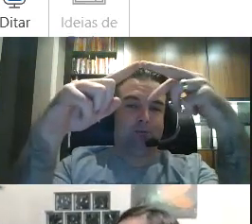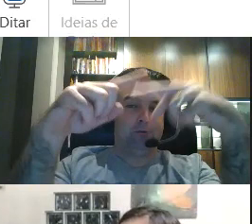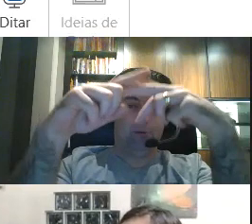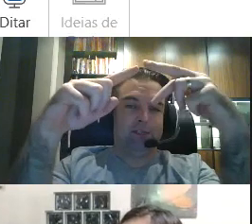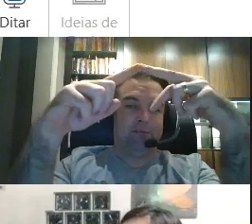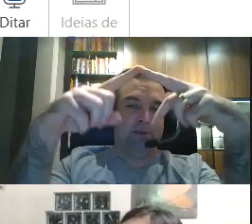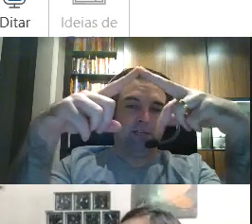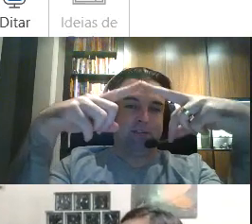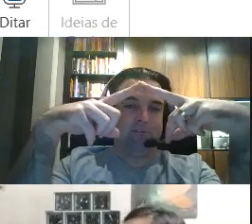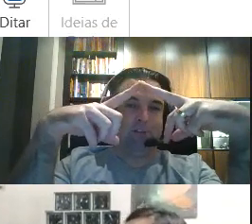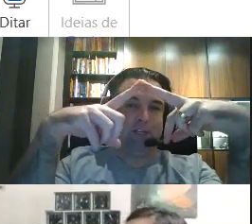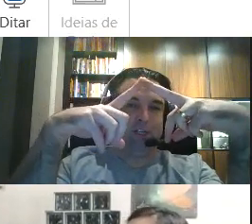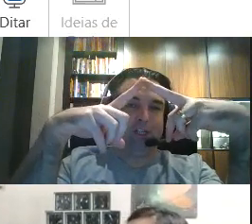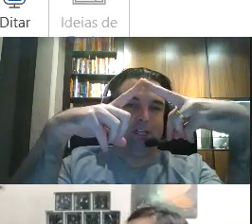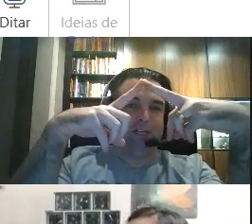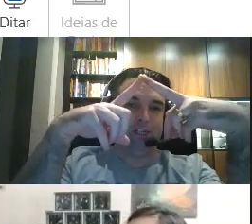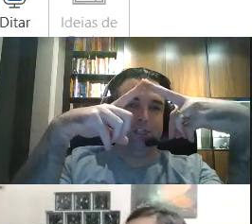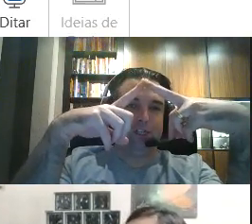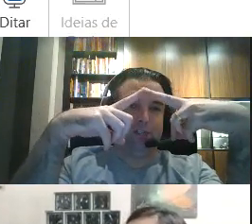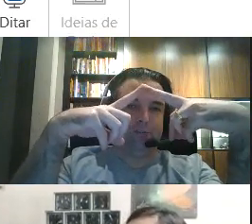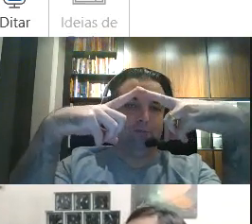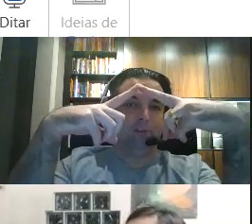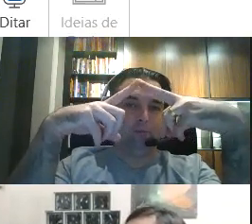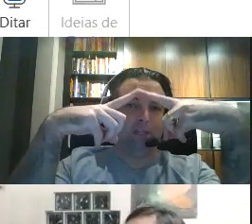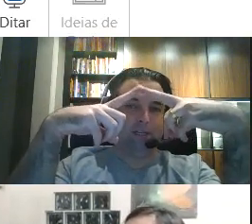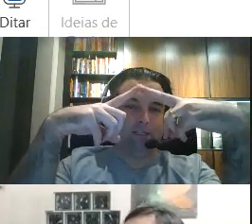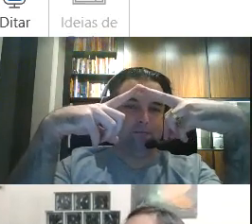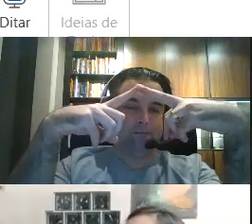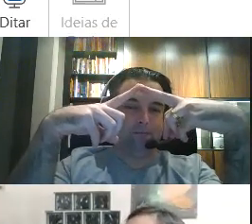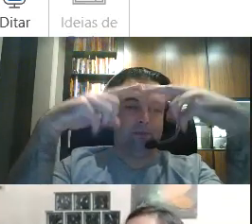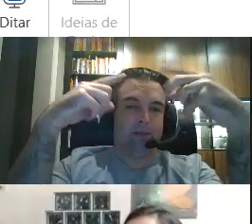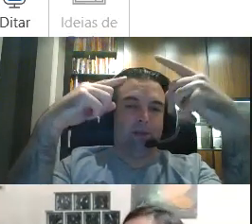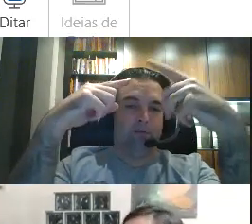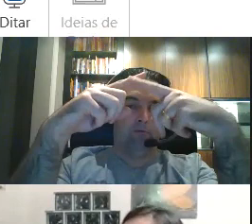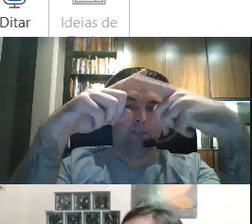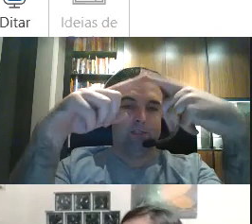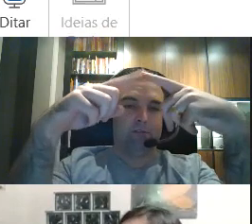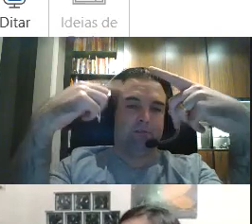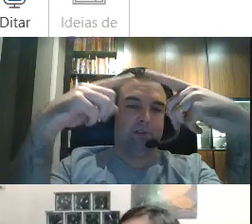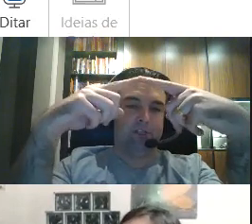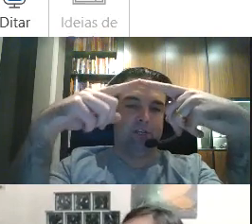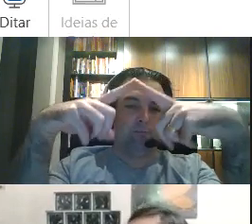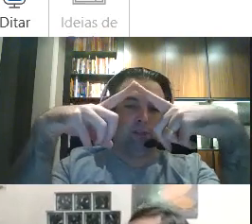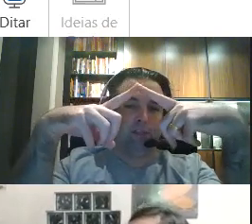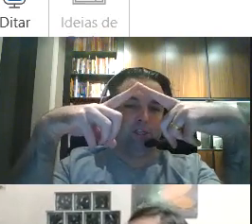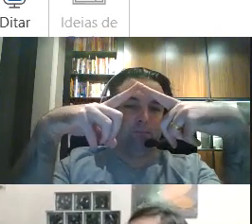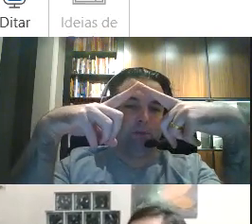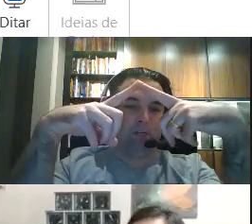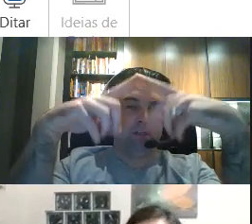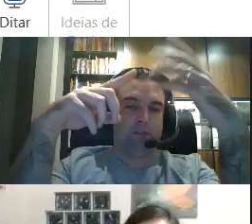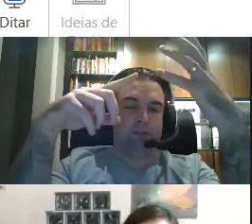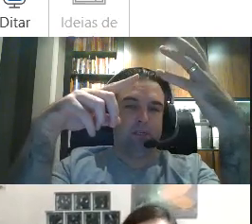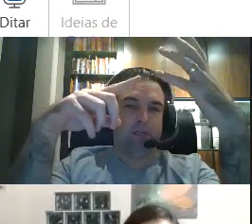Estiagem no sul do Brasil ameaça envio de energia à Argentina. Isso foi um tempo atrás. Fundação investiga a mortandade